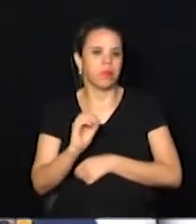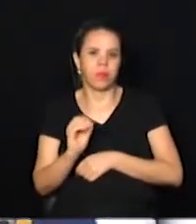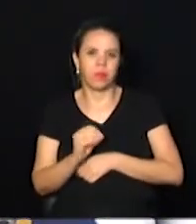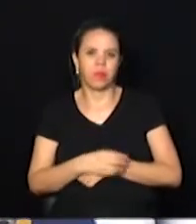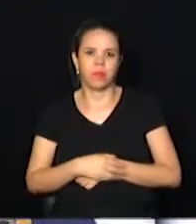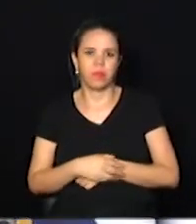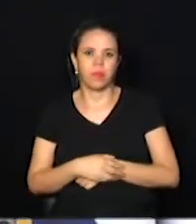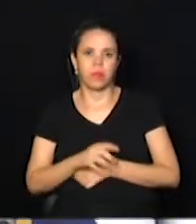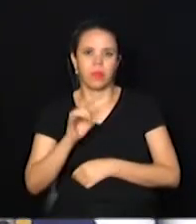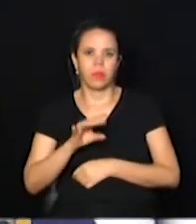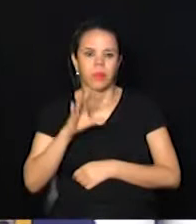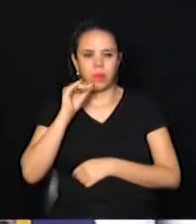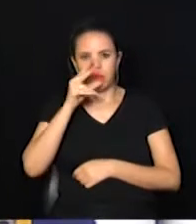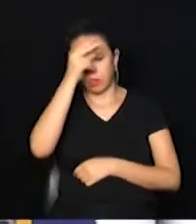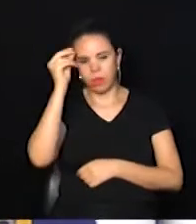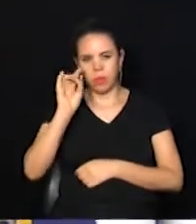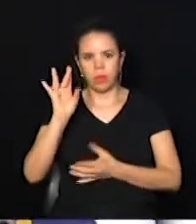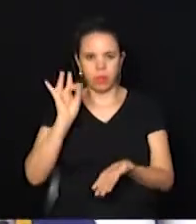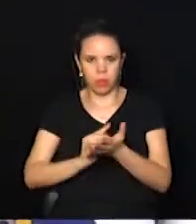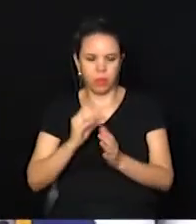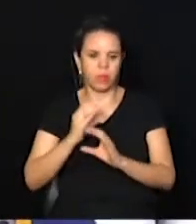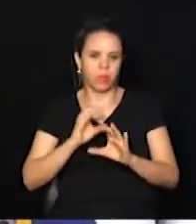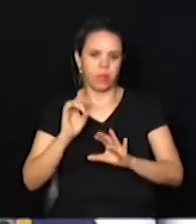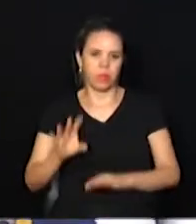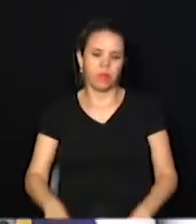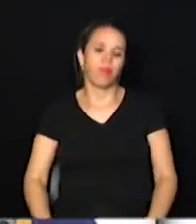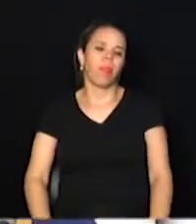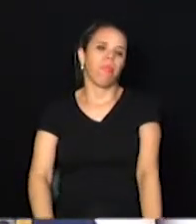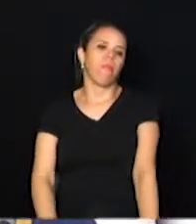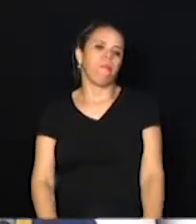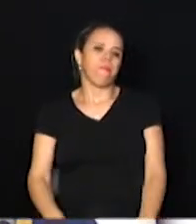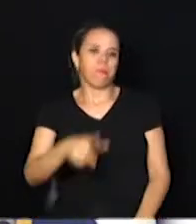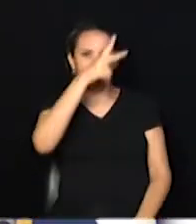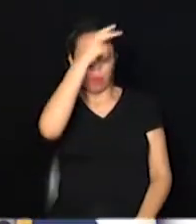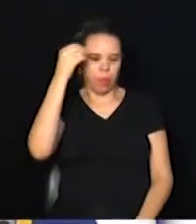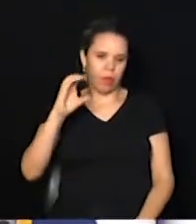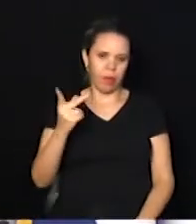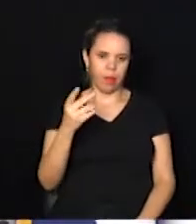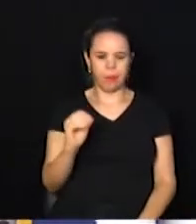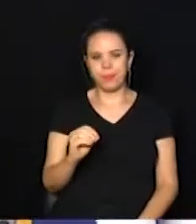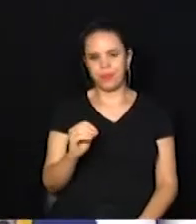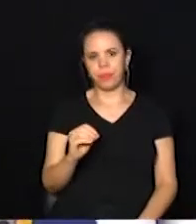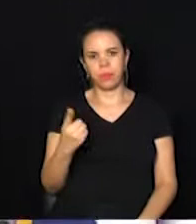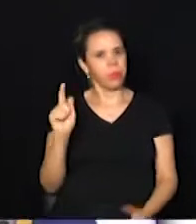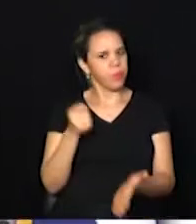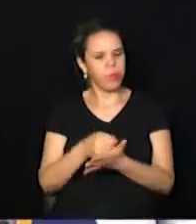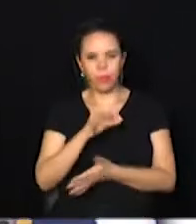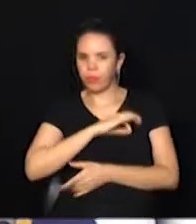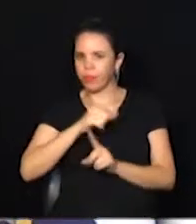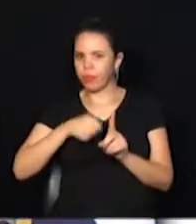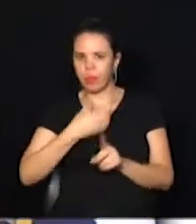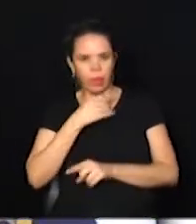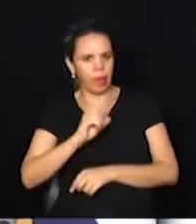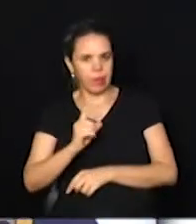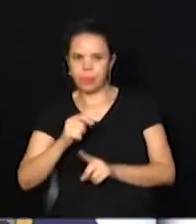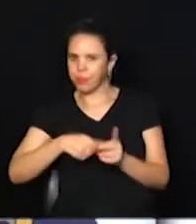A não ser os que eram funcionários públicos. Porque o prefeito de Camará não tinha feito o pagamento de dezembro e nem